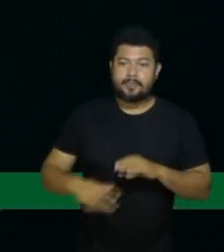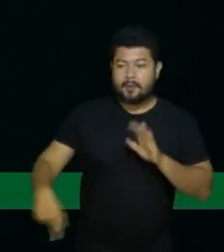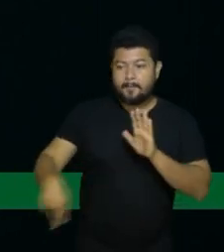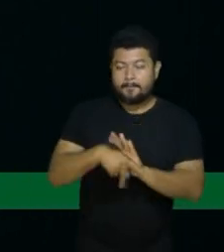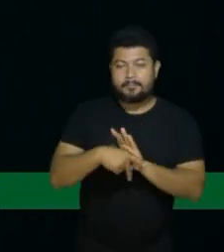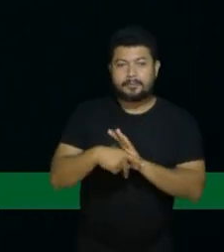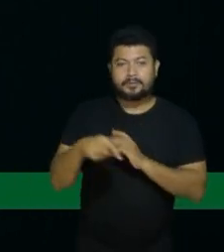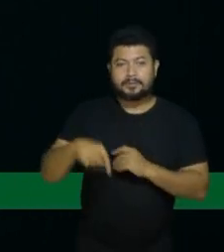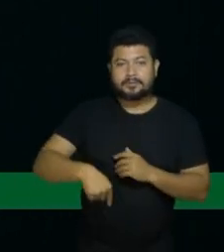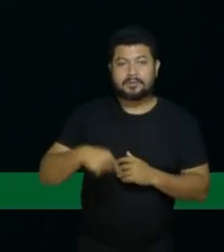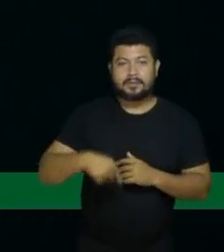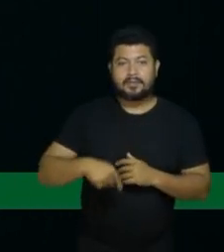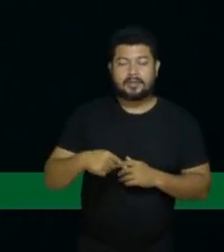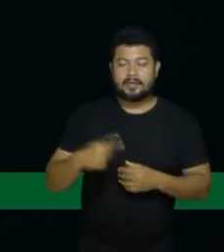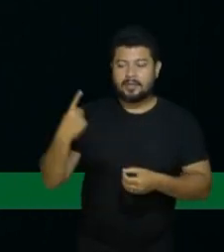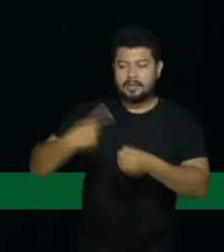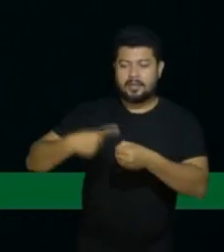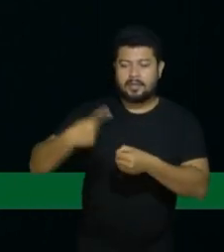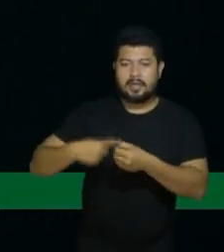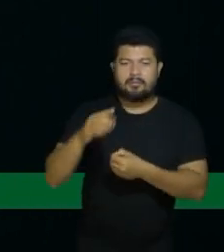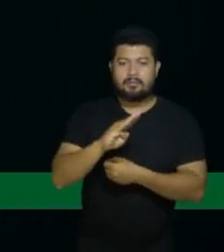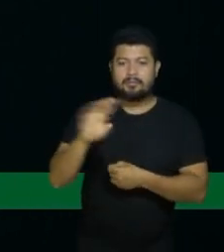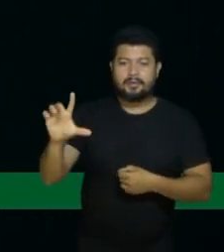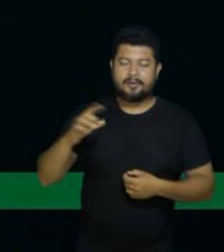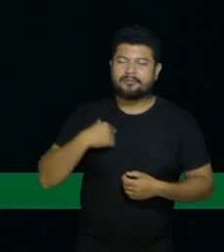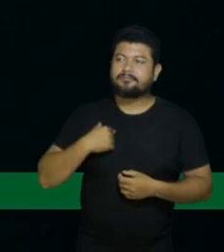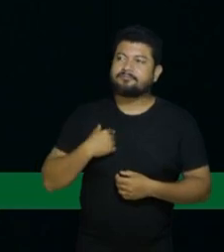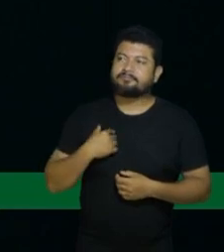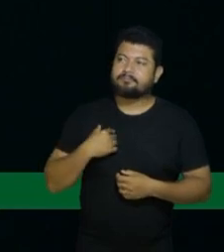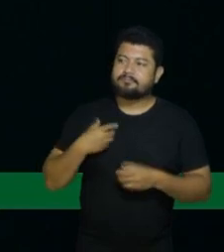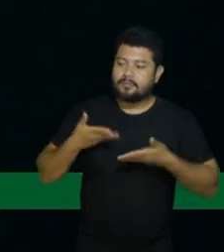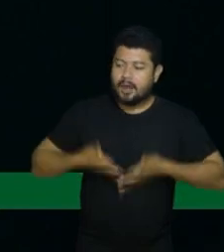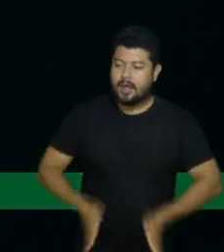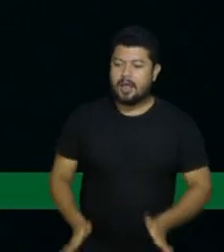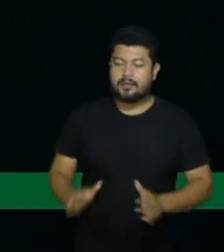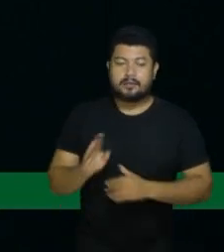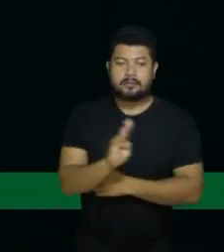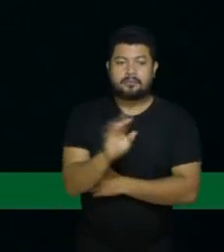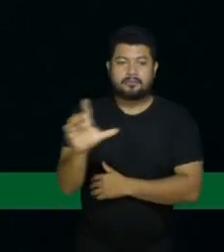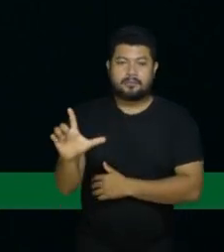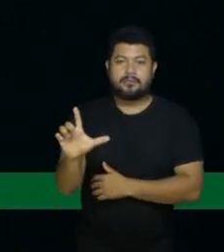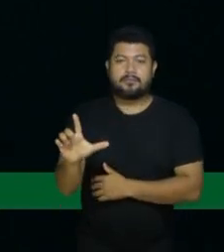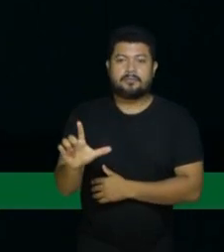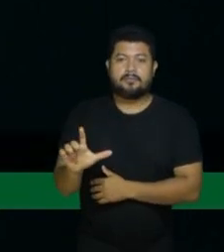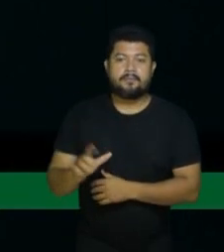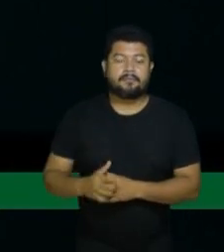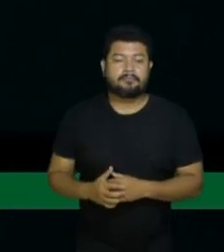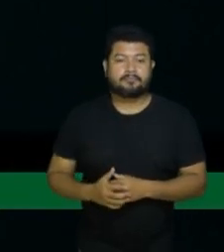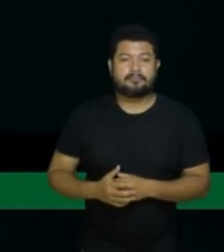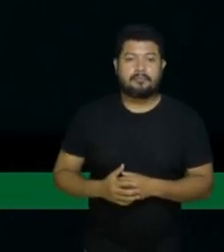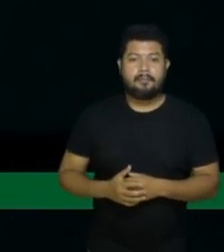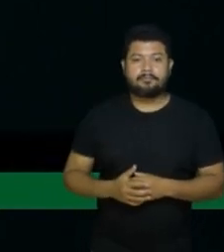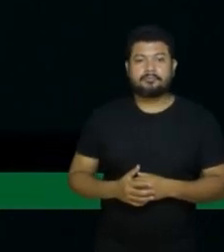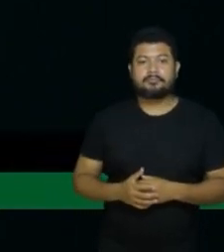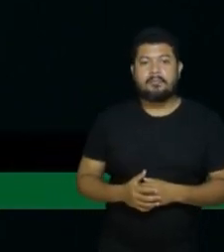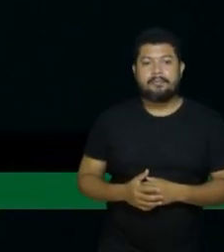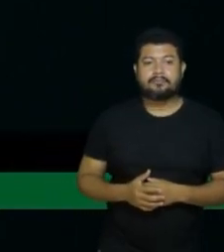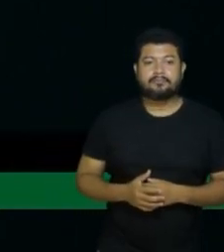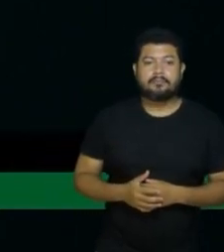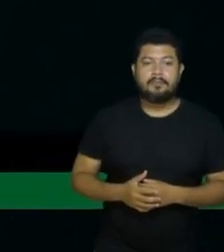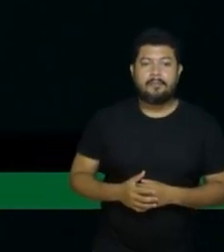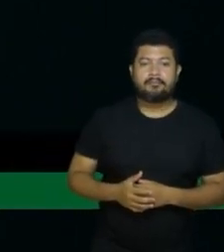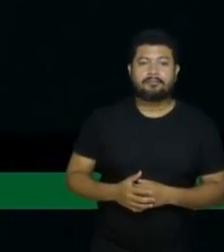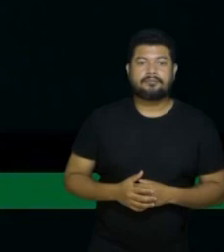essa cidade nasci aqui fui criado senhor presidente a quem eu quero